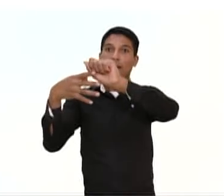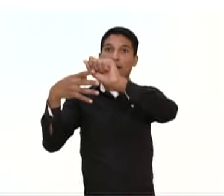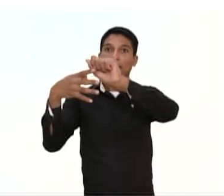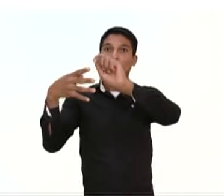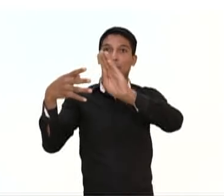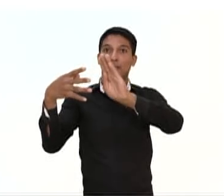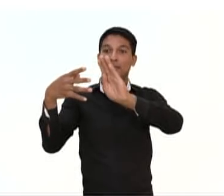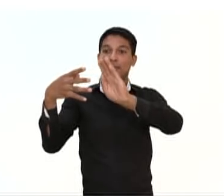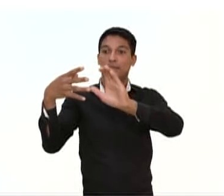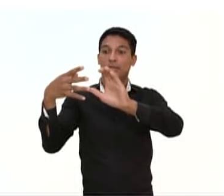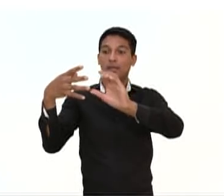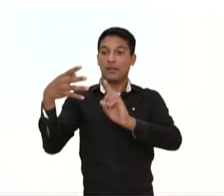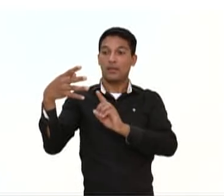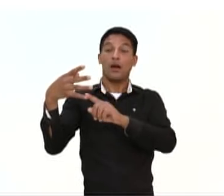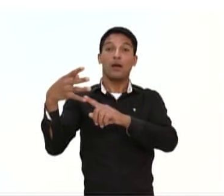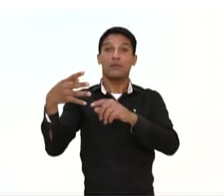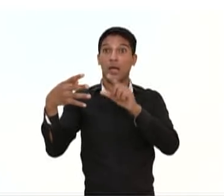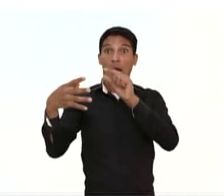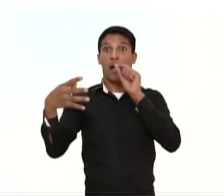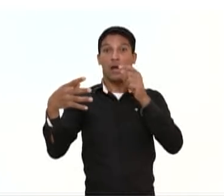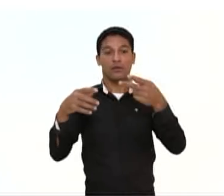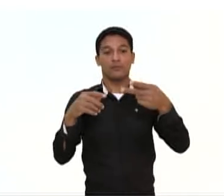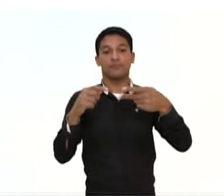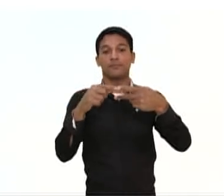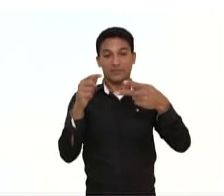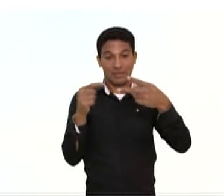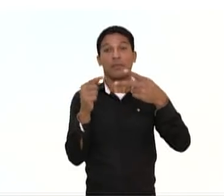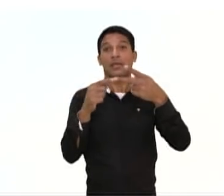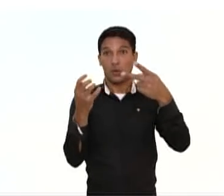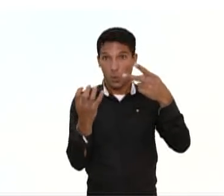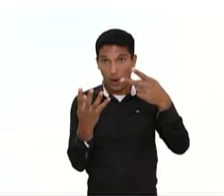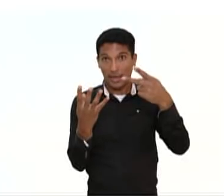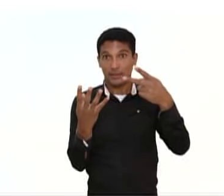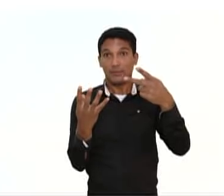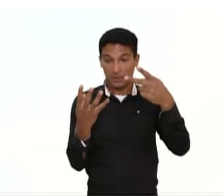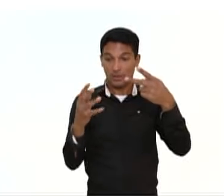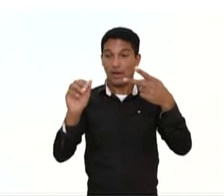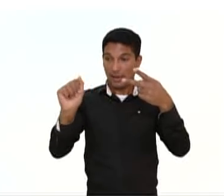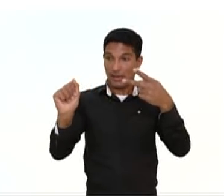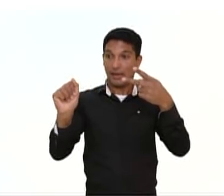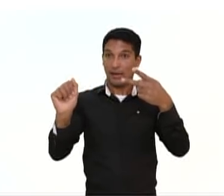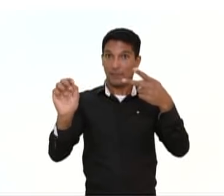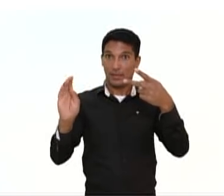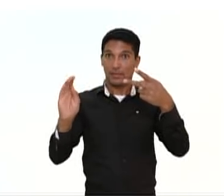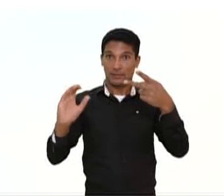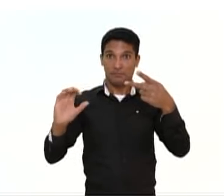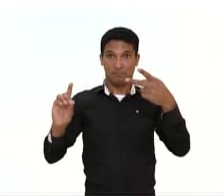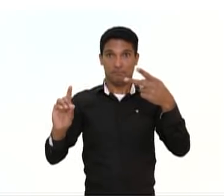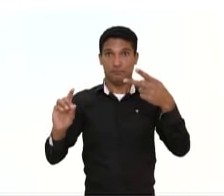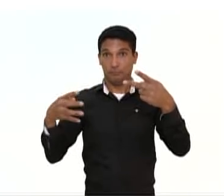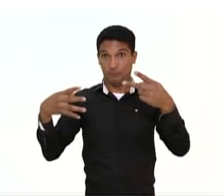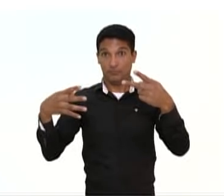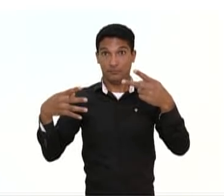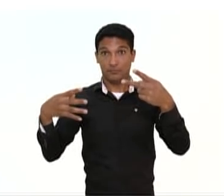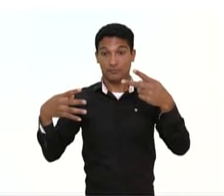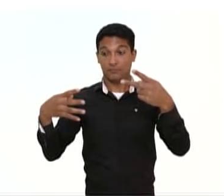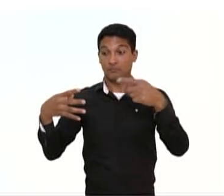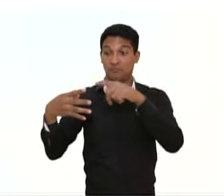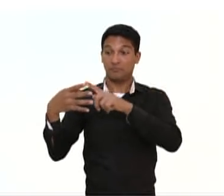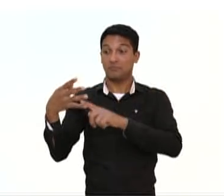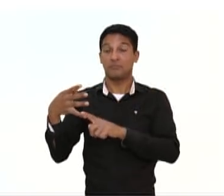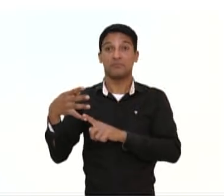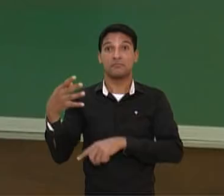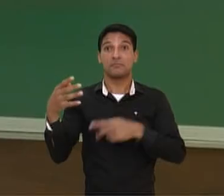de resposta para a primeira pergunta, tá? E 4 opções de resposta para a segunda pergunta.